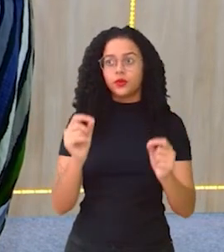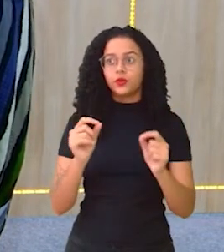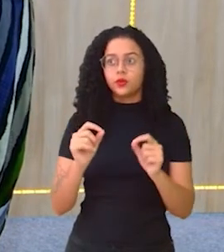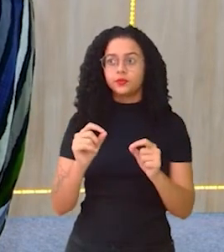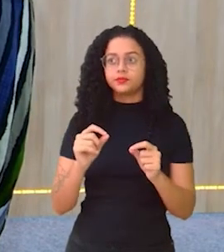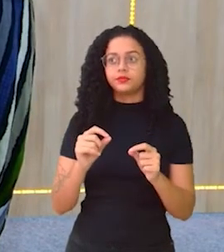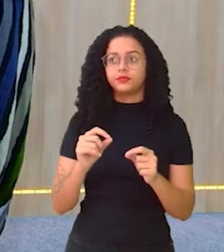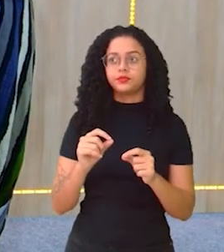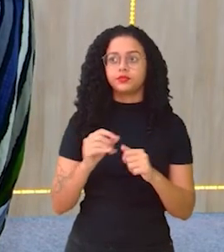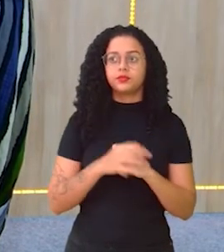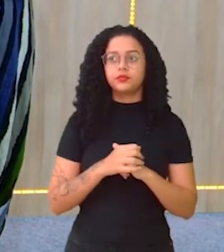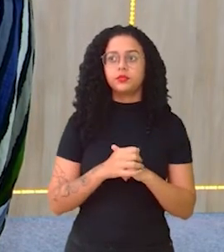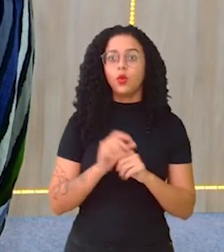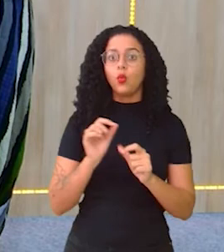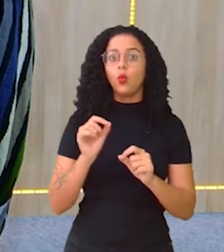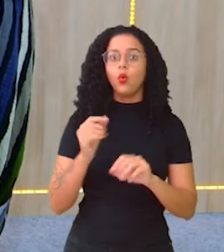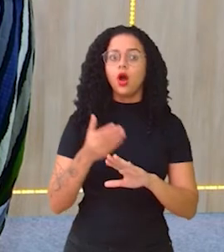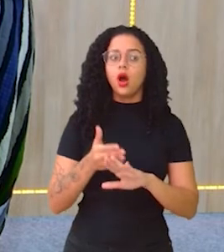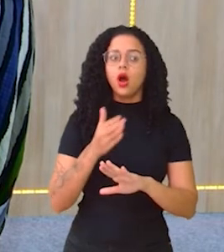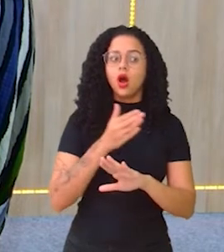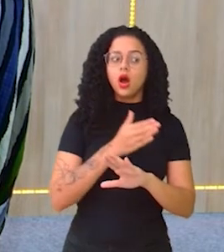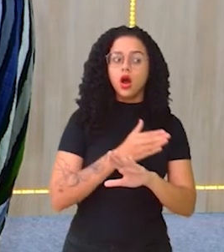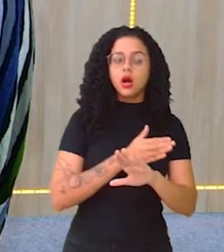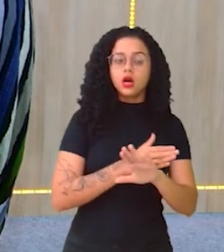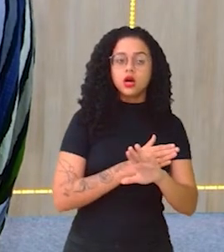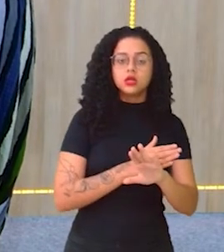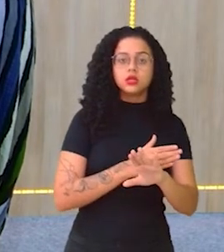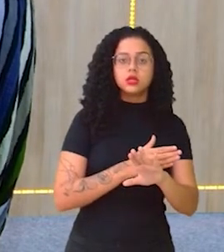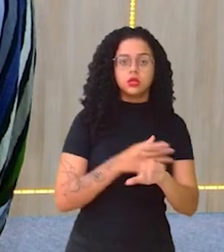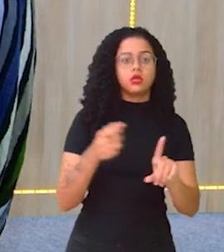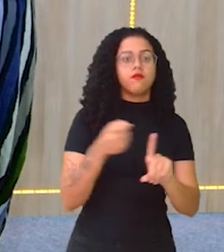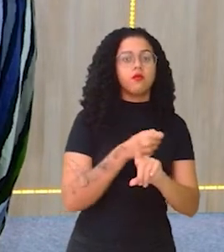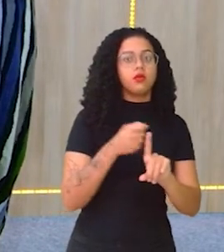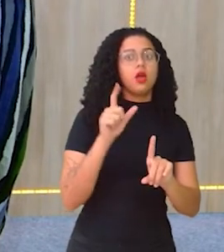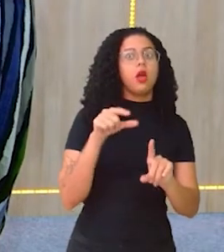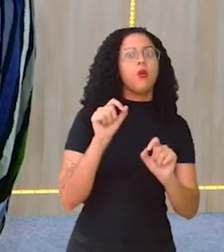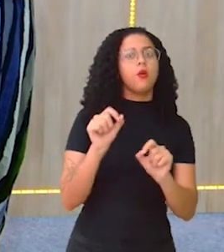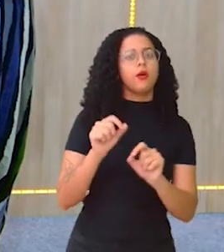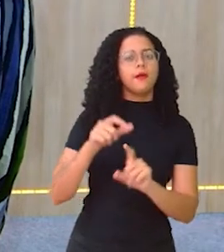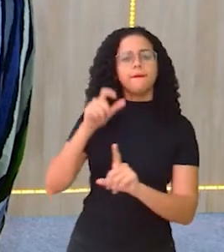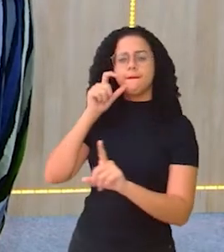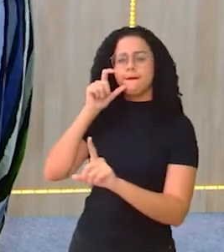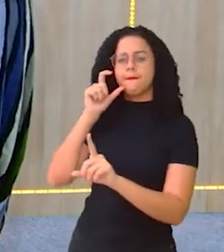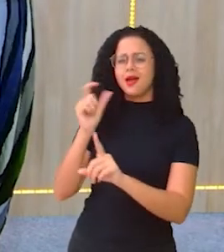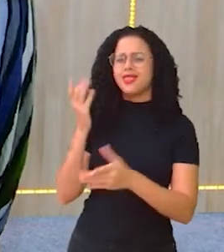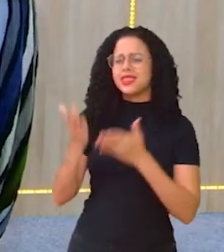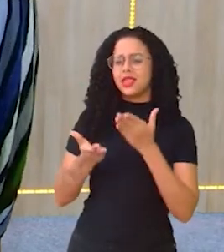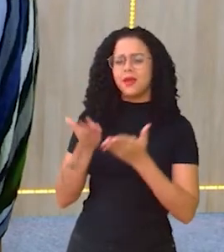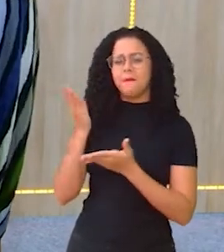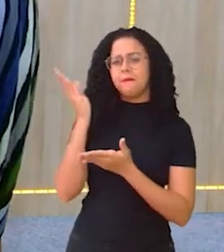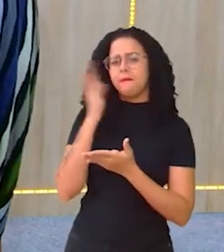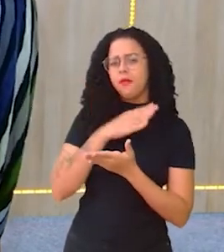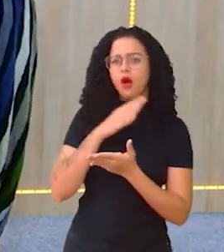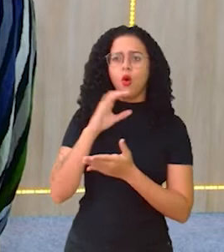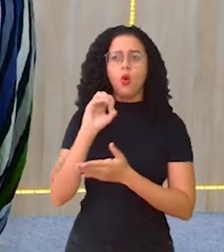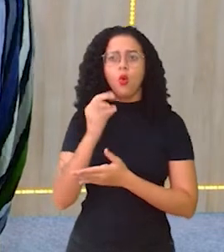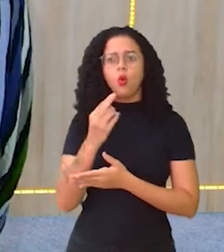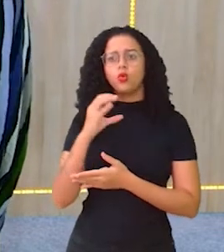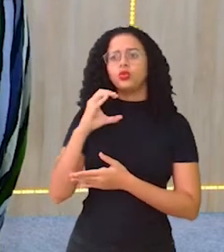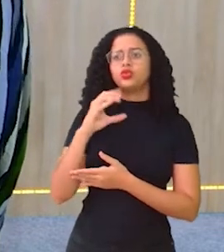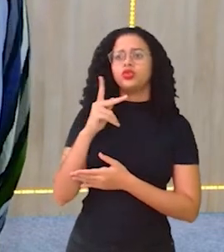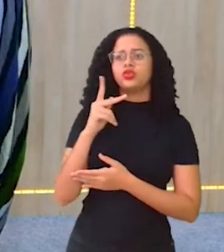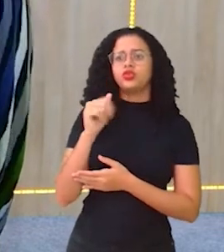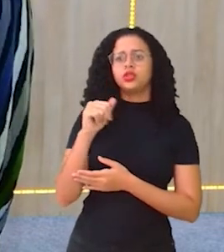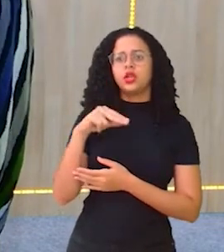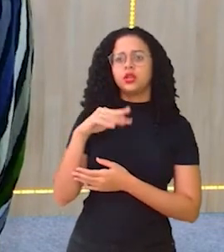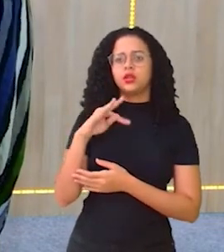o prenúncio, né, o que vem antes da violência, é uma imposição, é um distrate. Uma chantagem emocional.